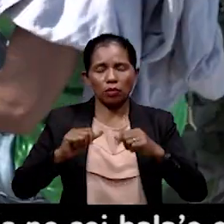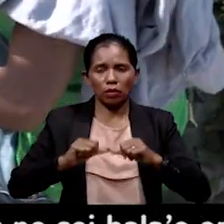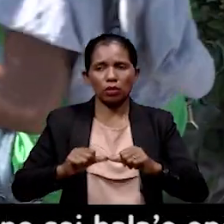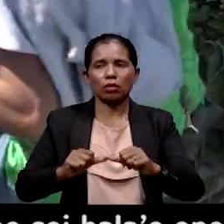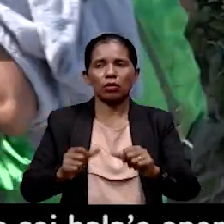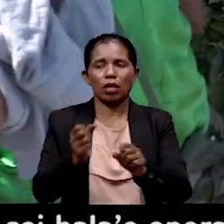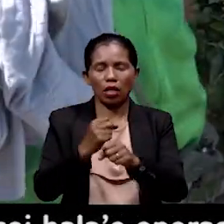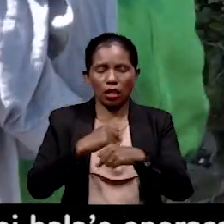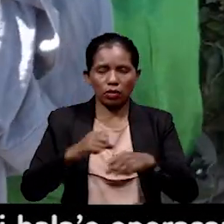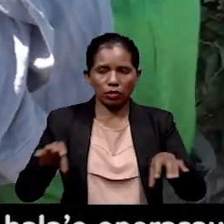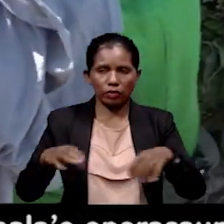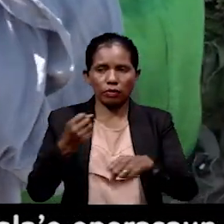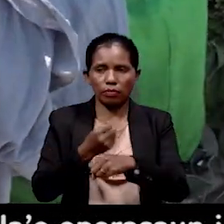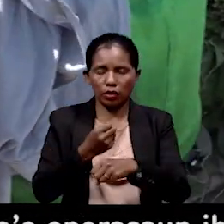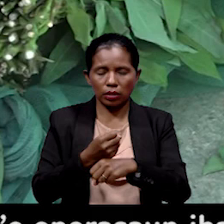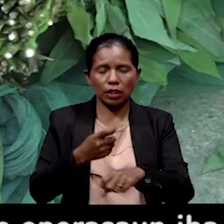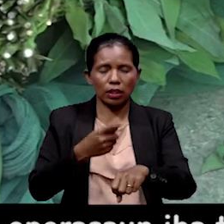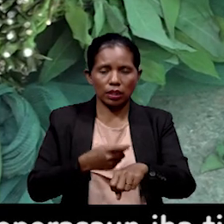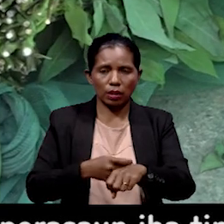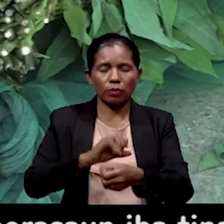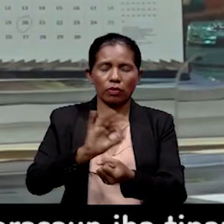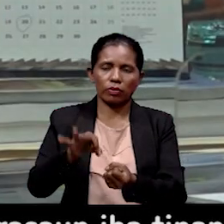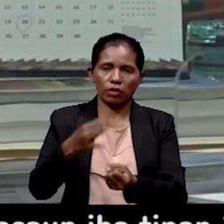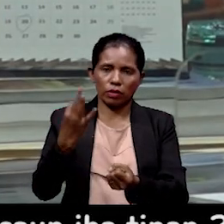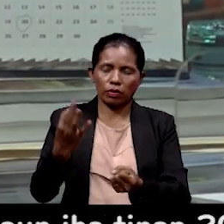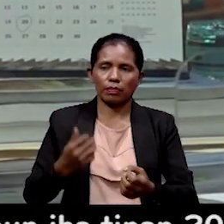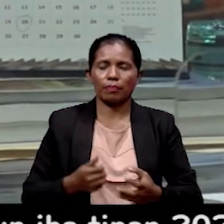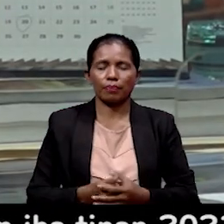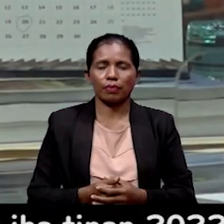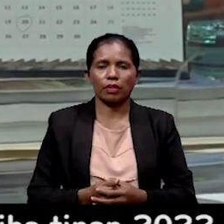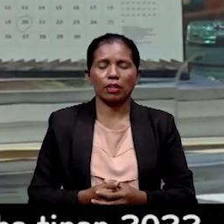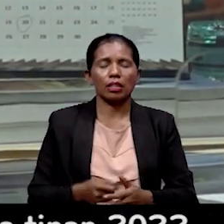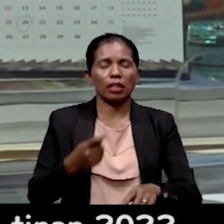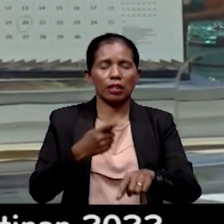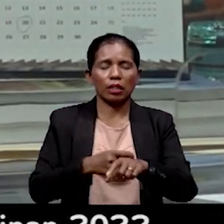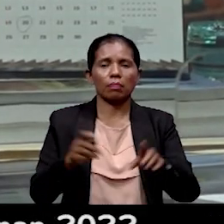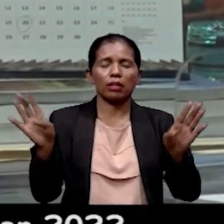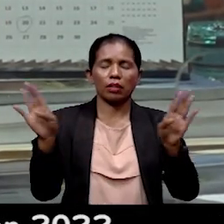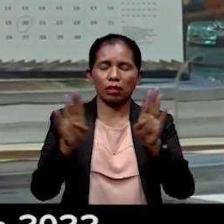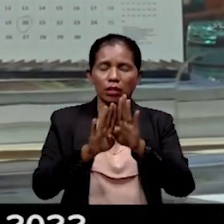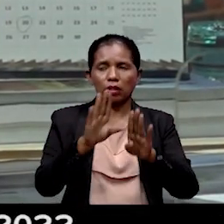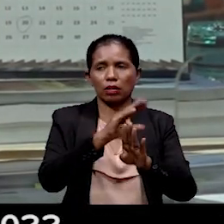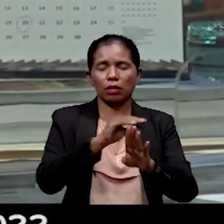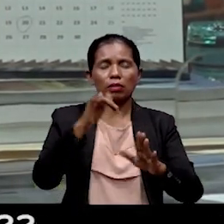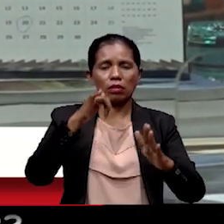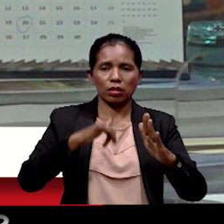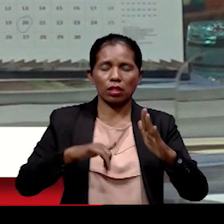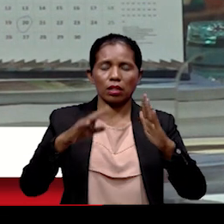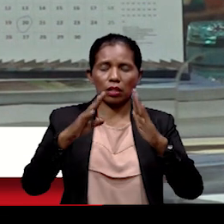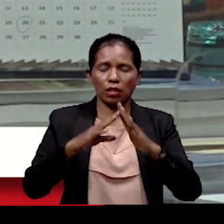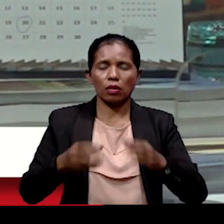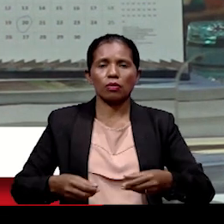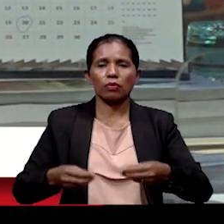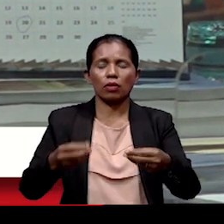a o serviço Macas e a âmbito COVID-19. E a momento cerca sanitária o confinamento obrigatório para foi